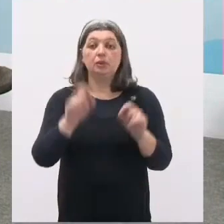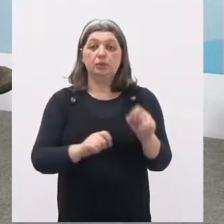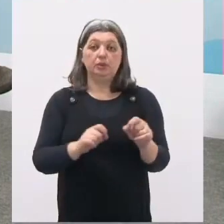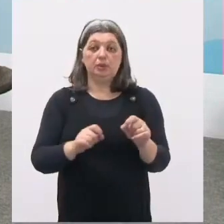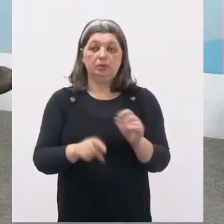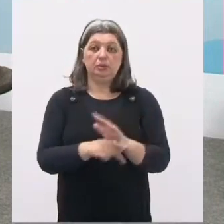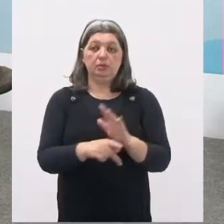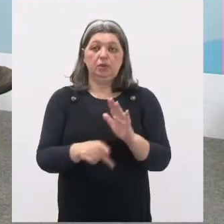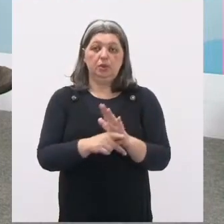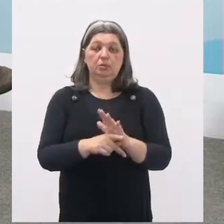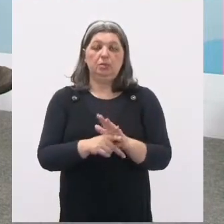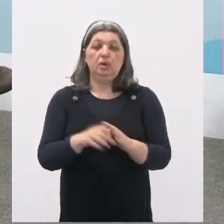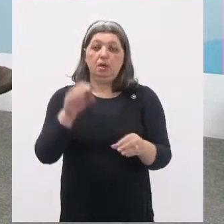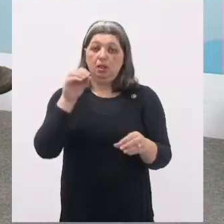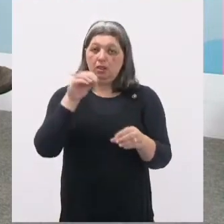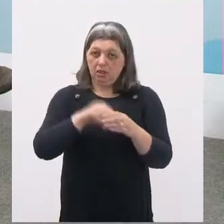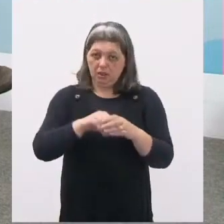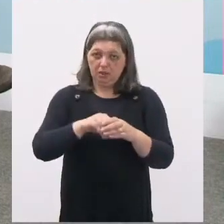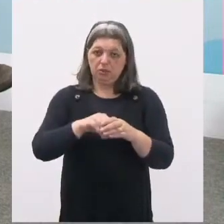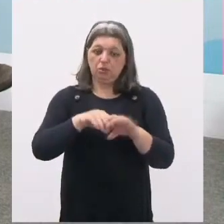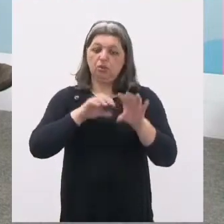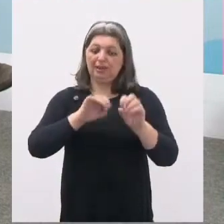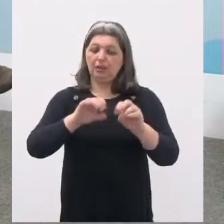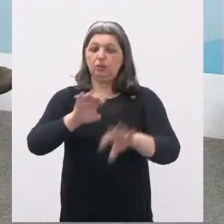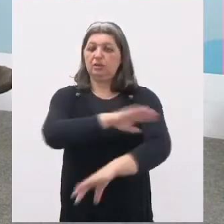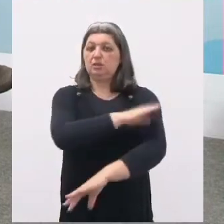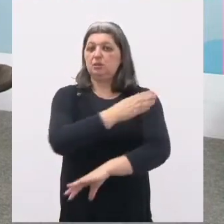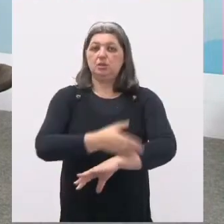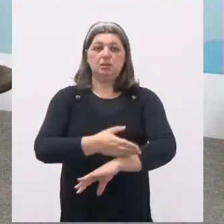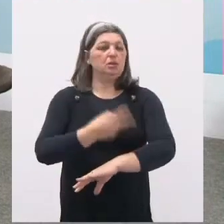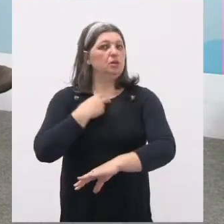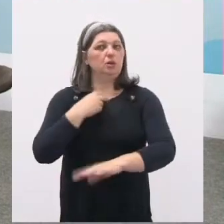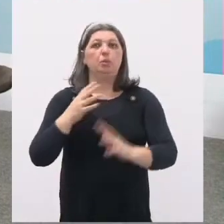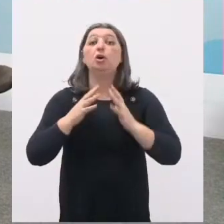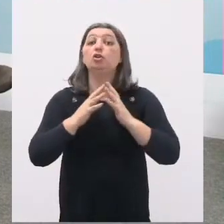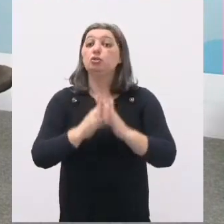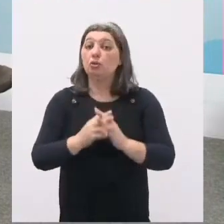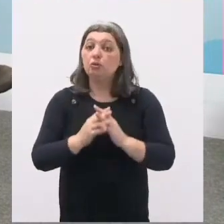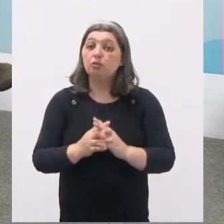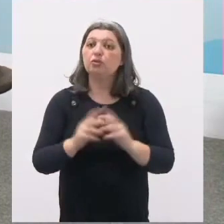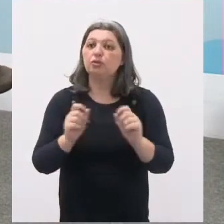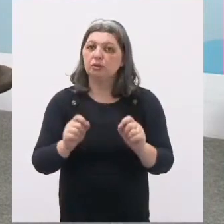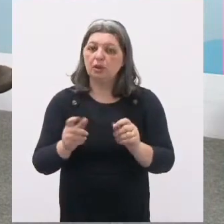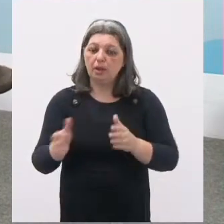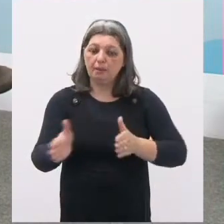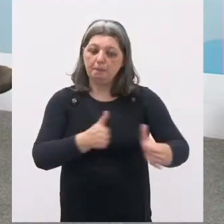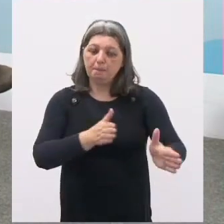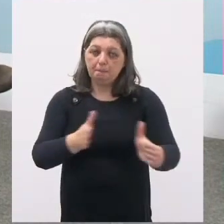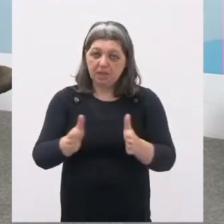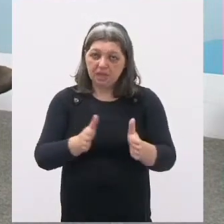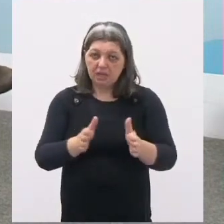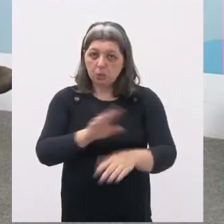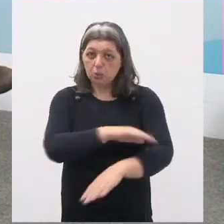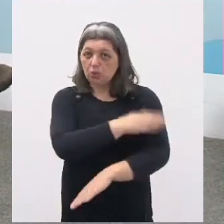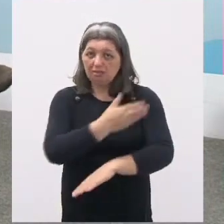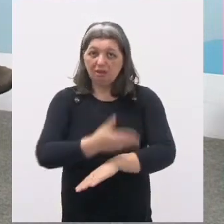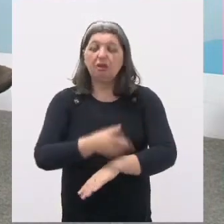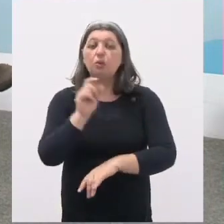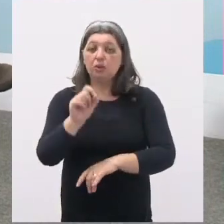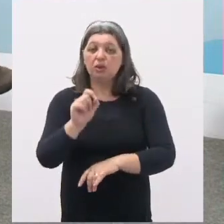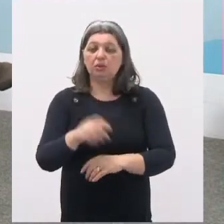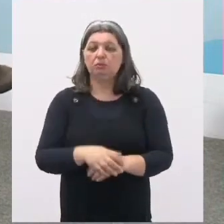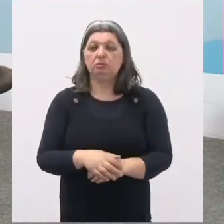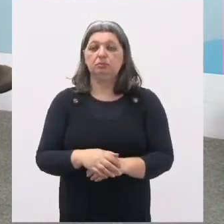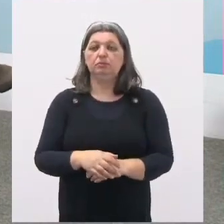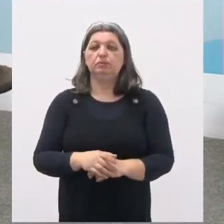dentro da educação integral, a gente não pode confundir com tempo integral. Isso, né? Então, quando a gente fala de educação integral,